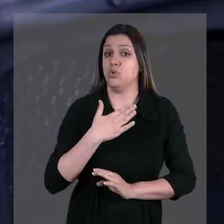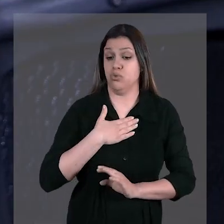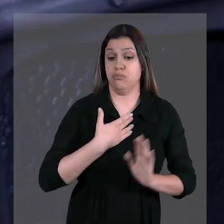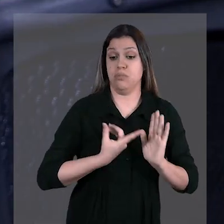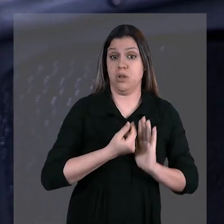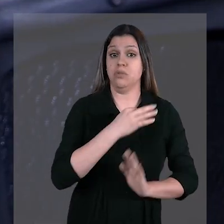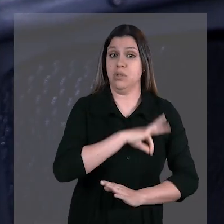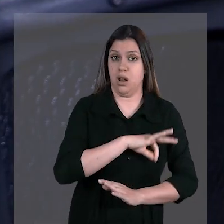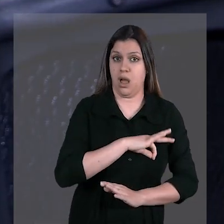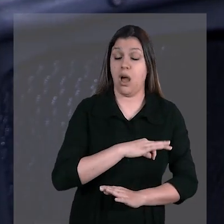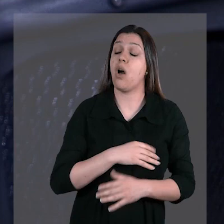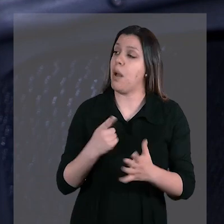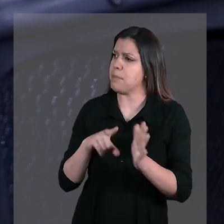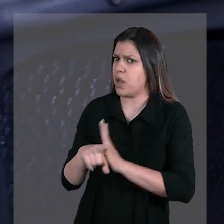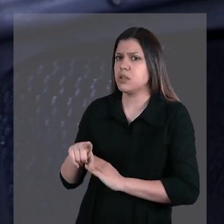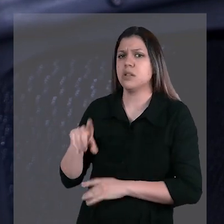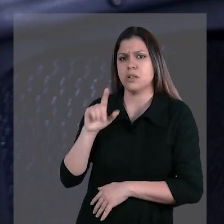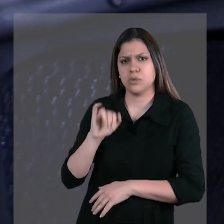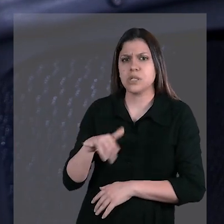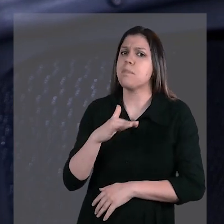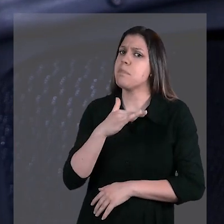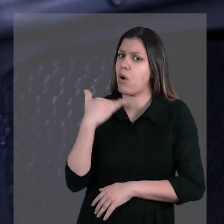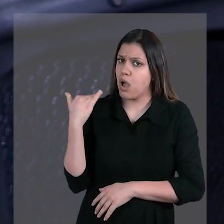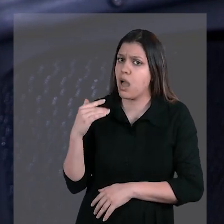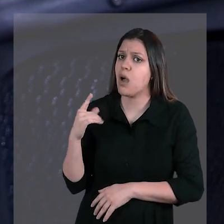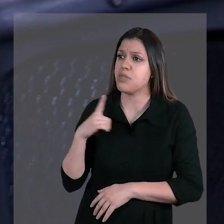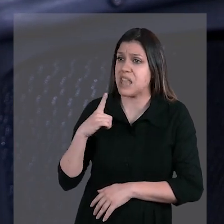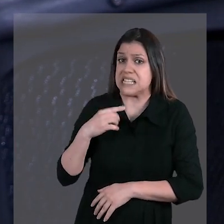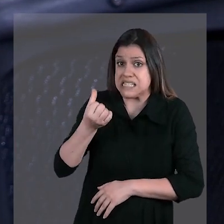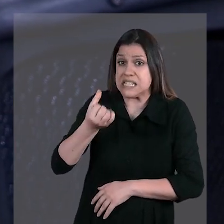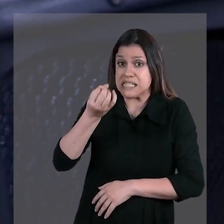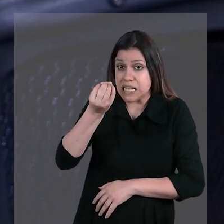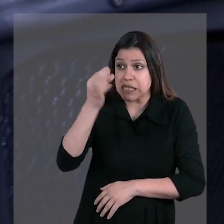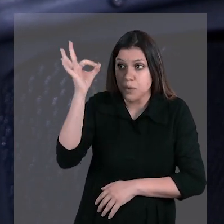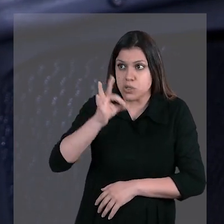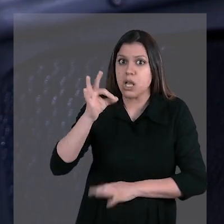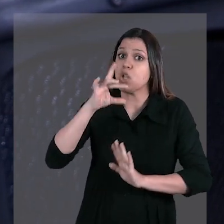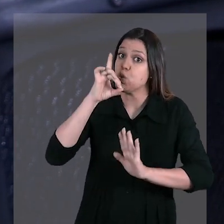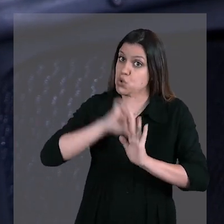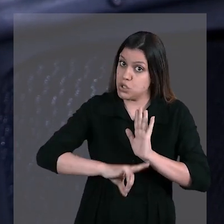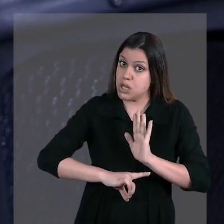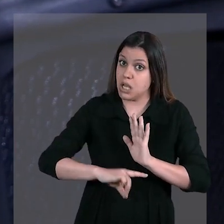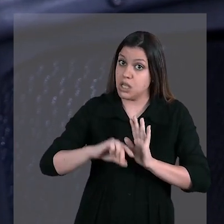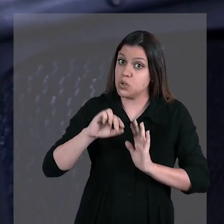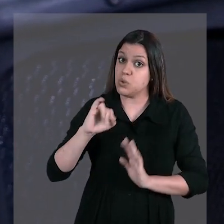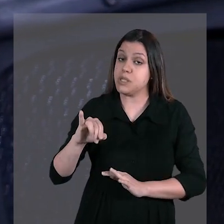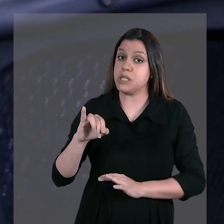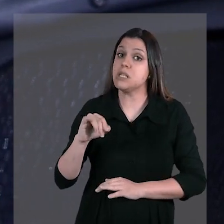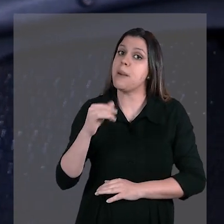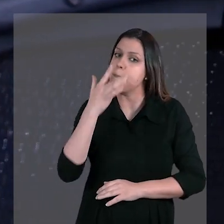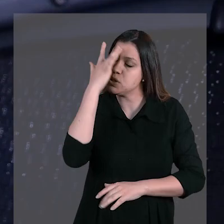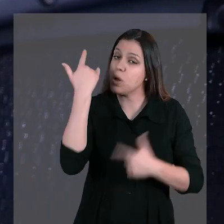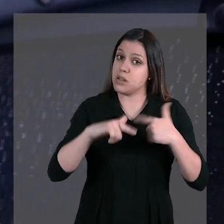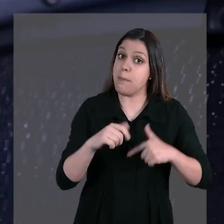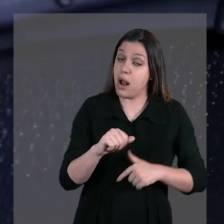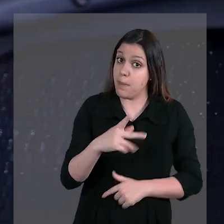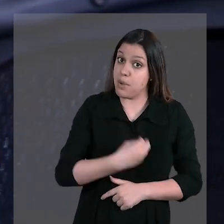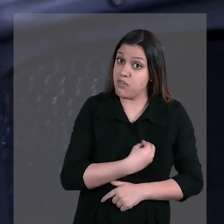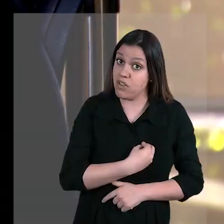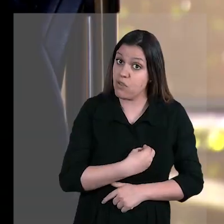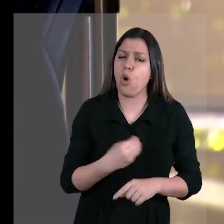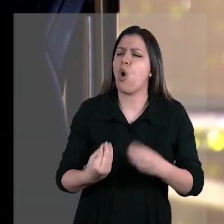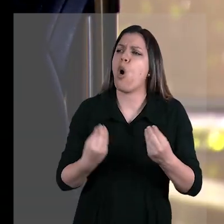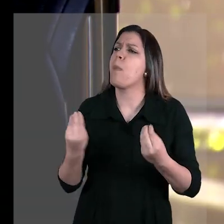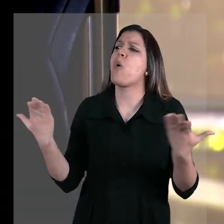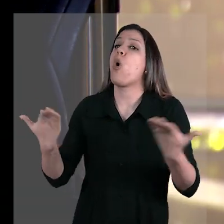Tá? A pensão por morte contempla 60% da aposentadoria que o trabalhador, se estivesse vivo, iria receber. Isso. Como que é